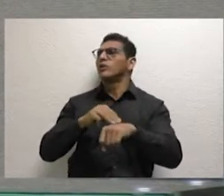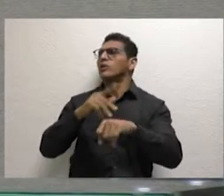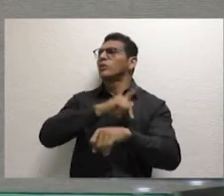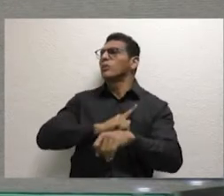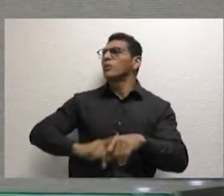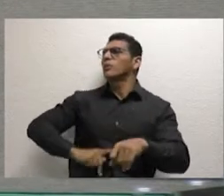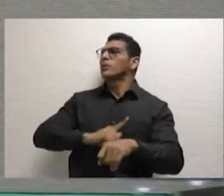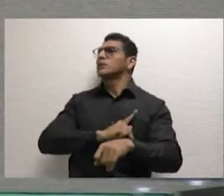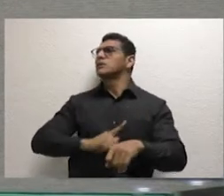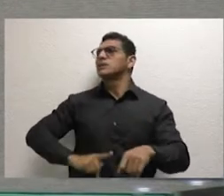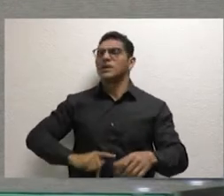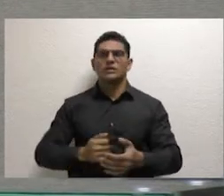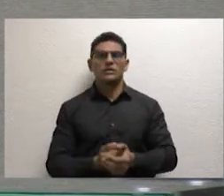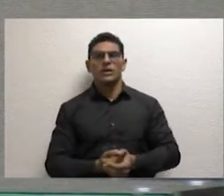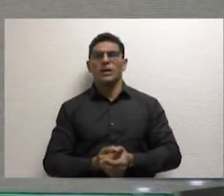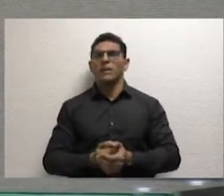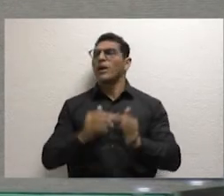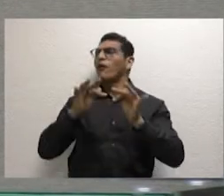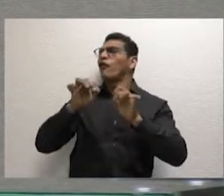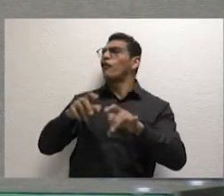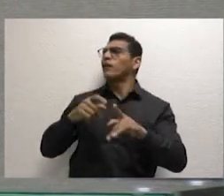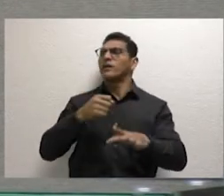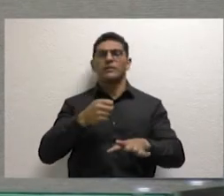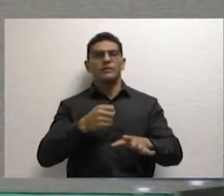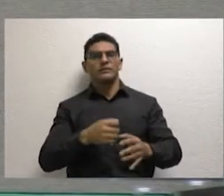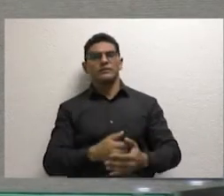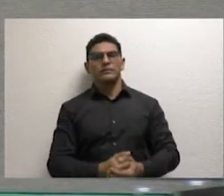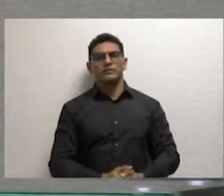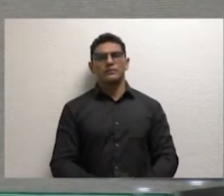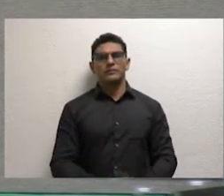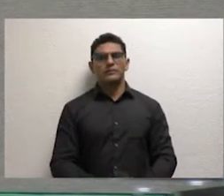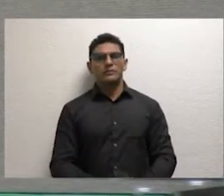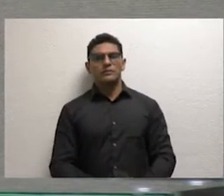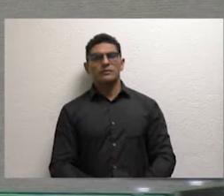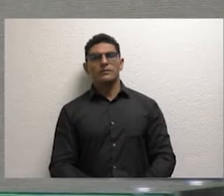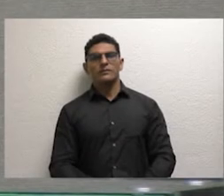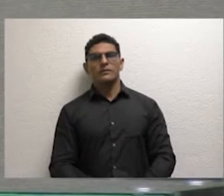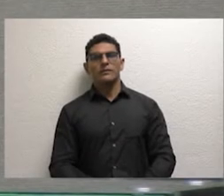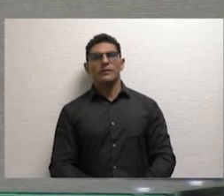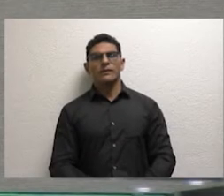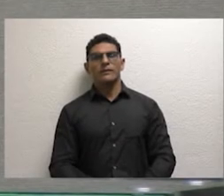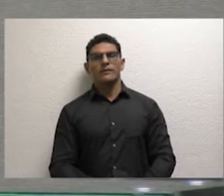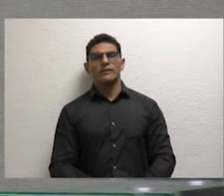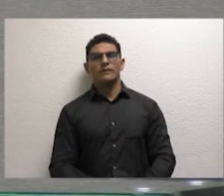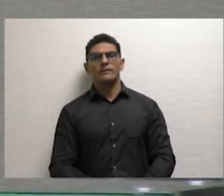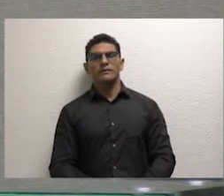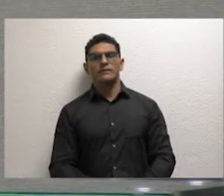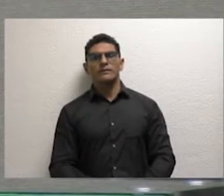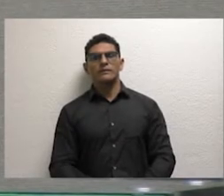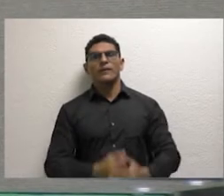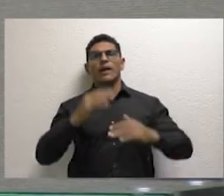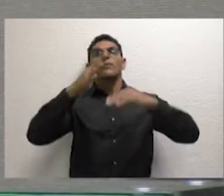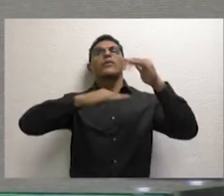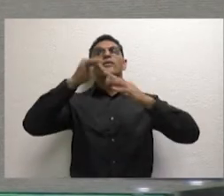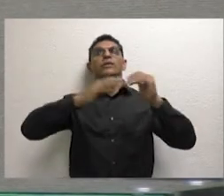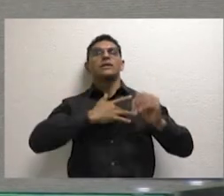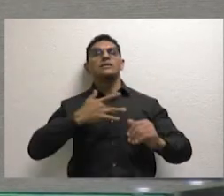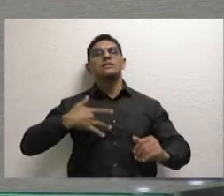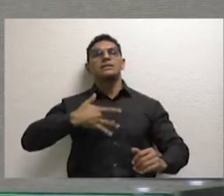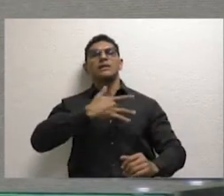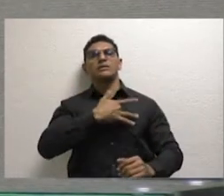e vossa excelência para concluir e esses e esses esses profissionais da saúde